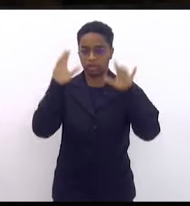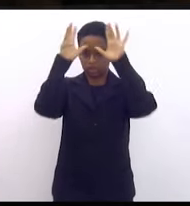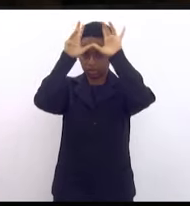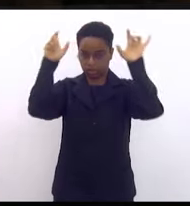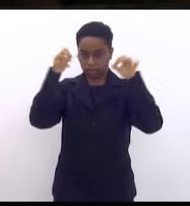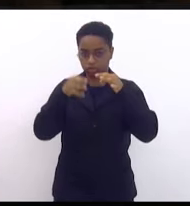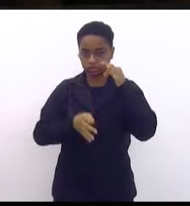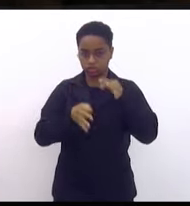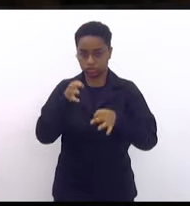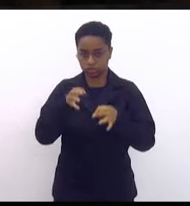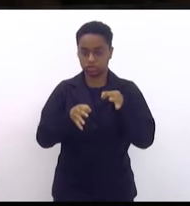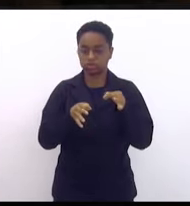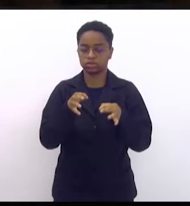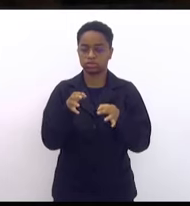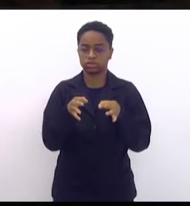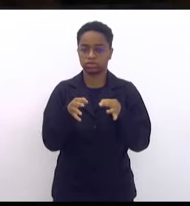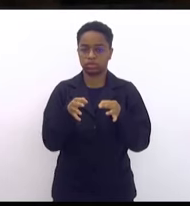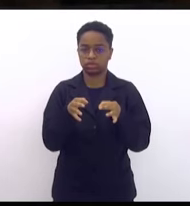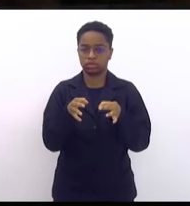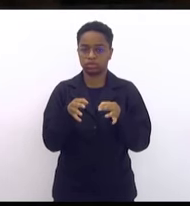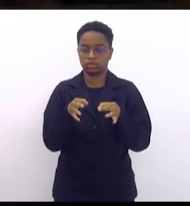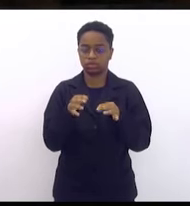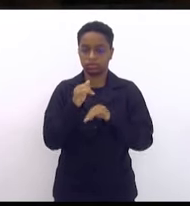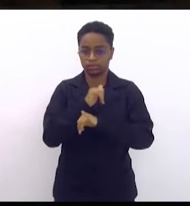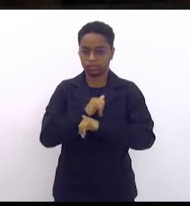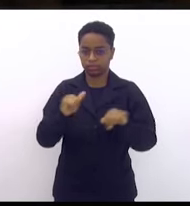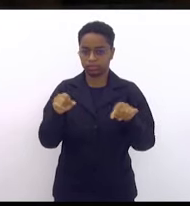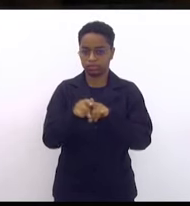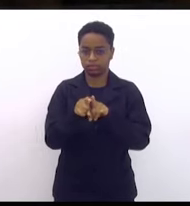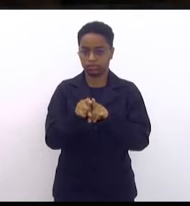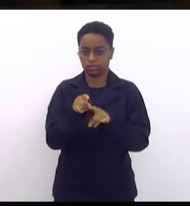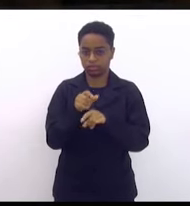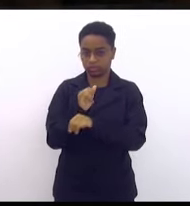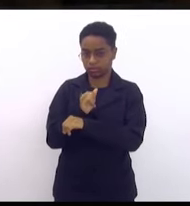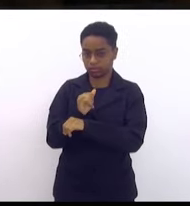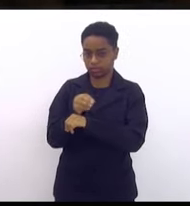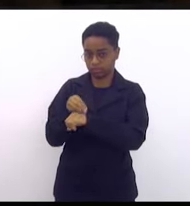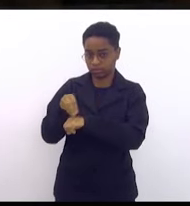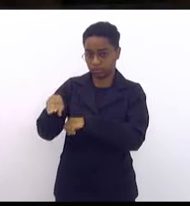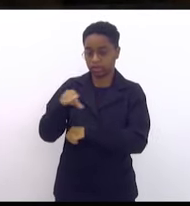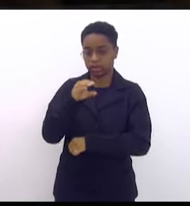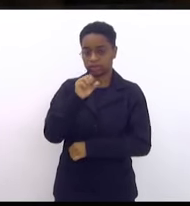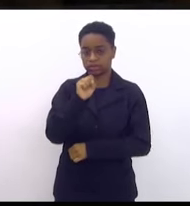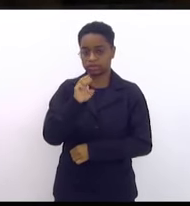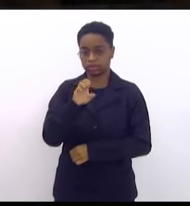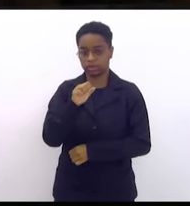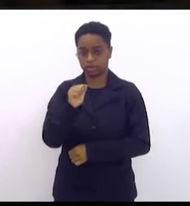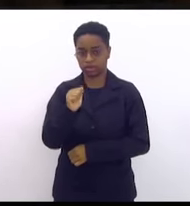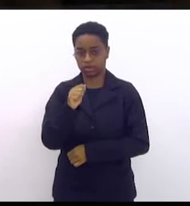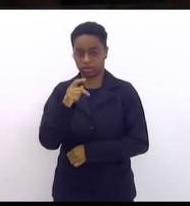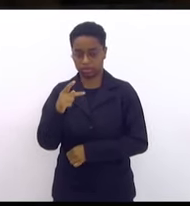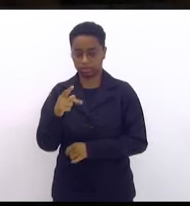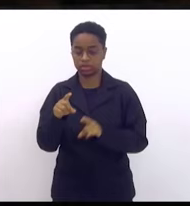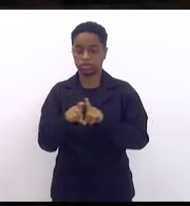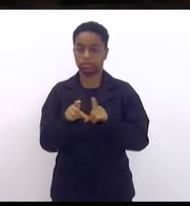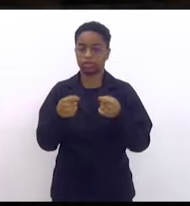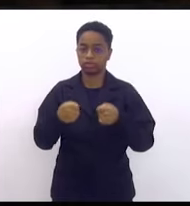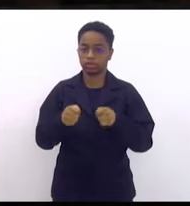Justiça teria comunicado à SEAP que a prisão teria que